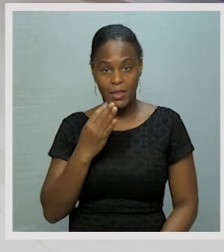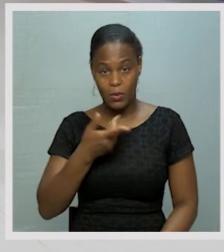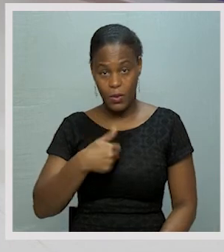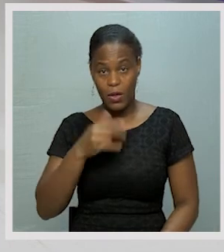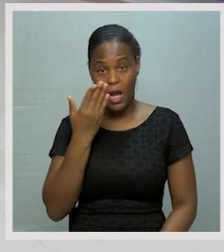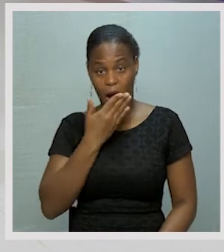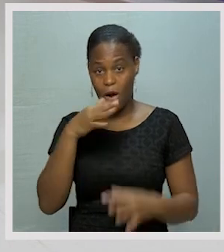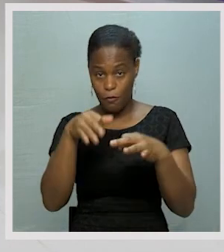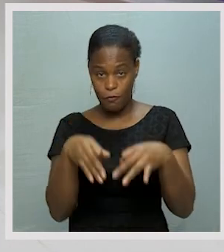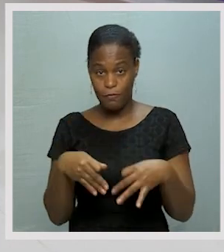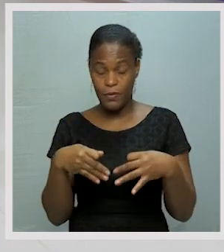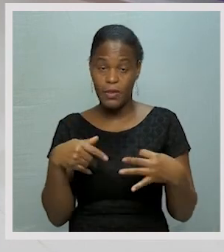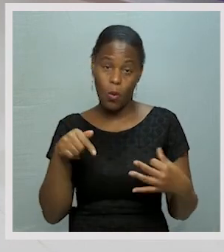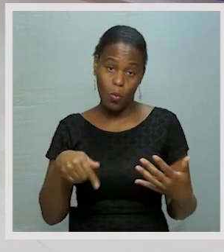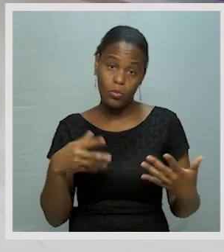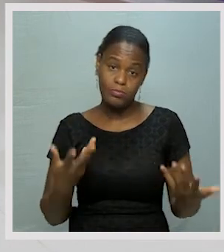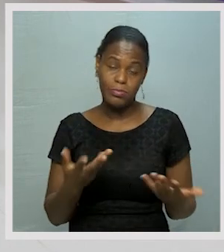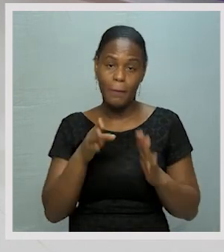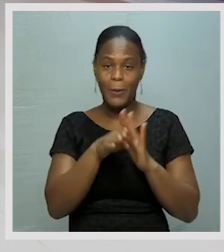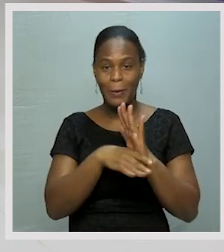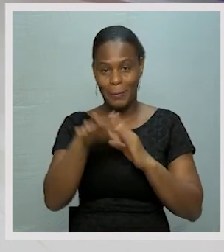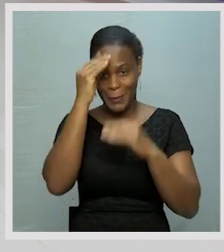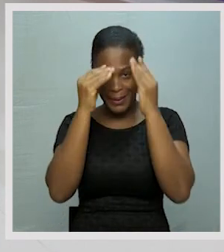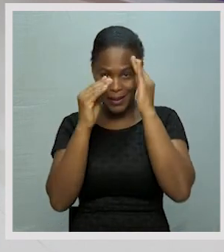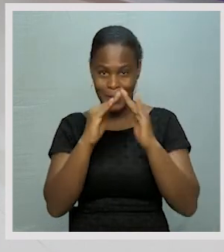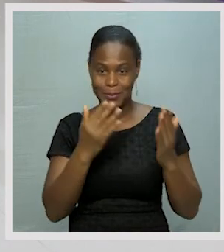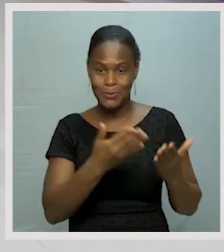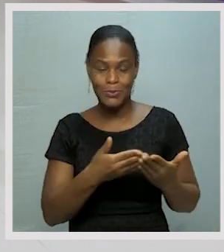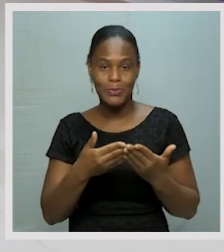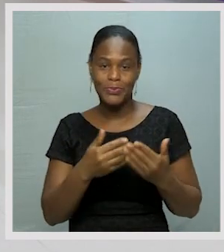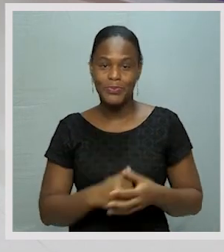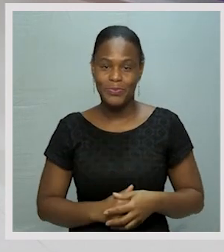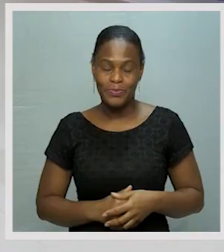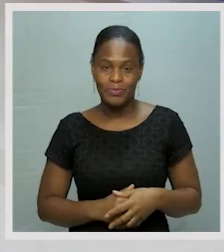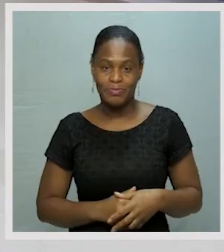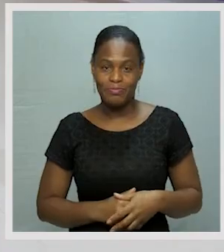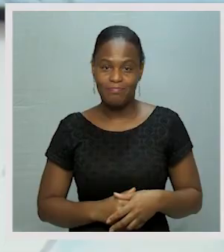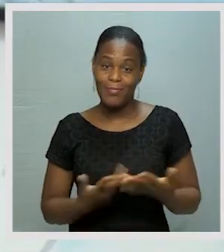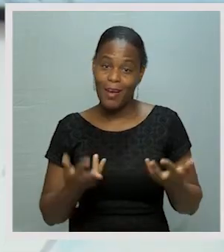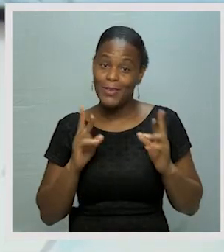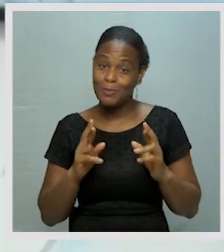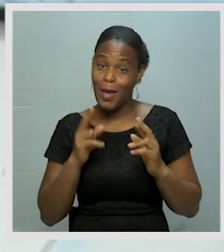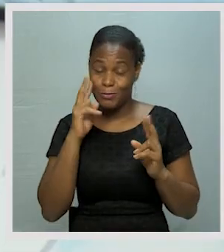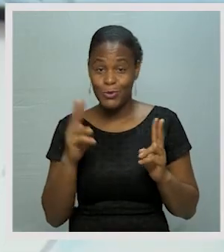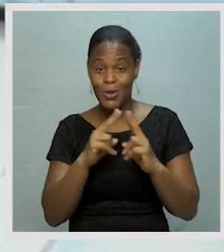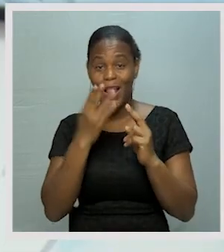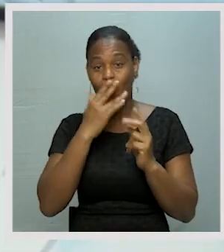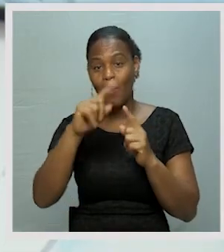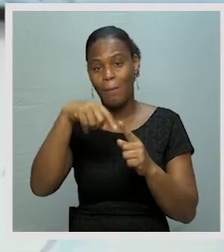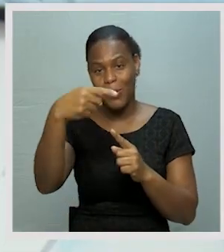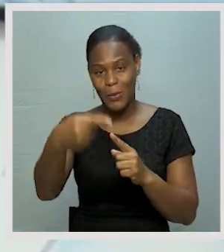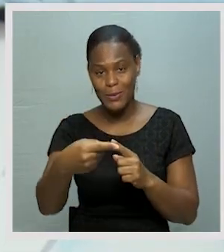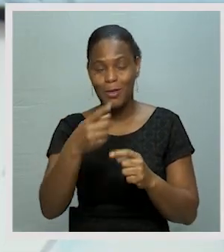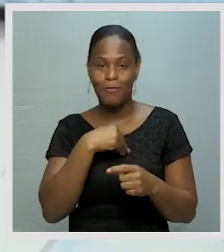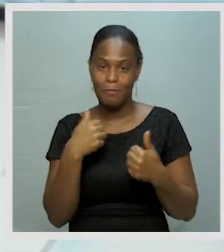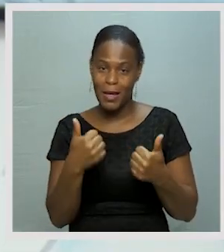Assim chegamos ao fim da nossa aula de hoje, do programa Aprender e Estudar em Casa. Espero encontrar-vos na